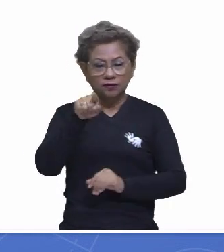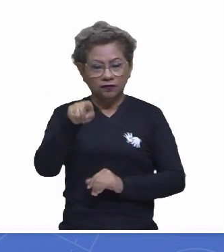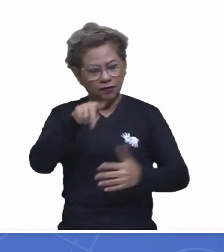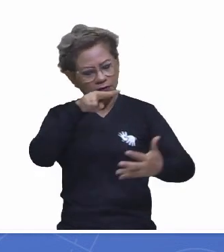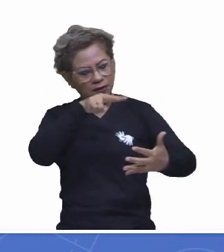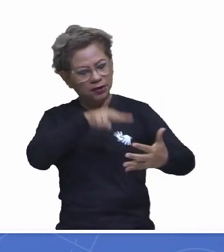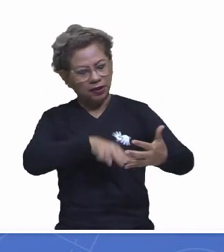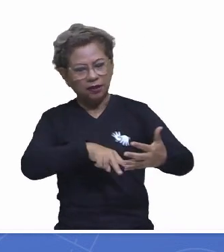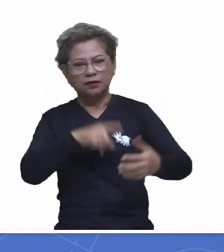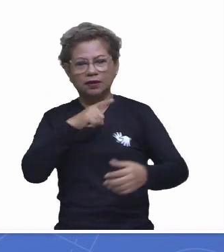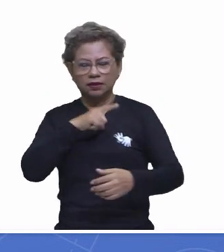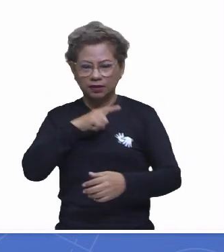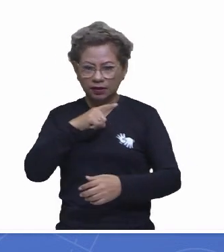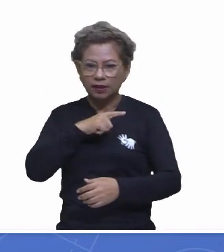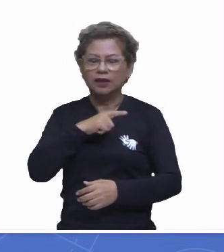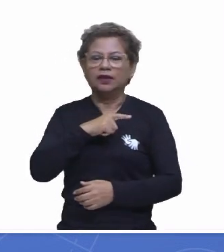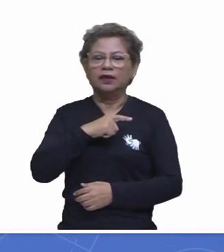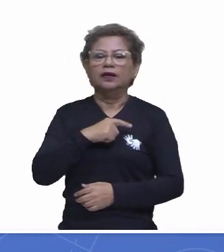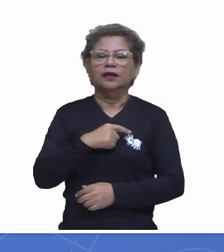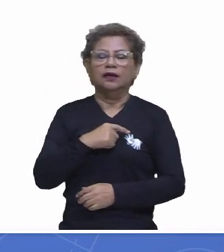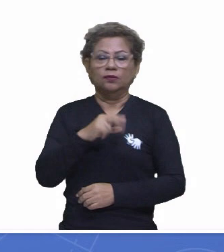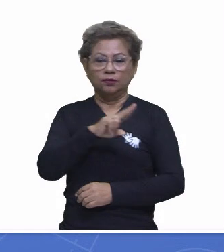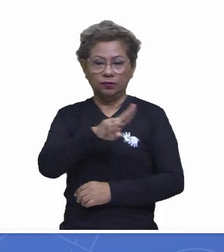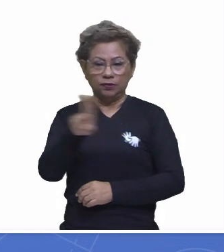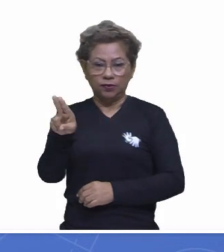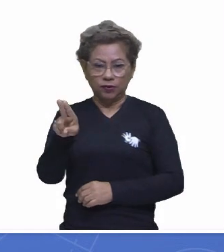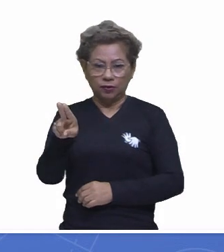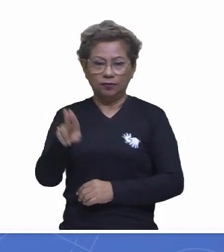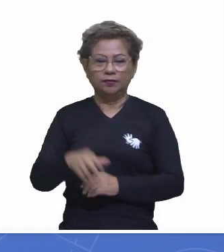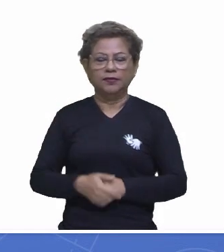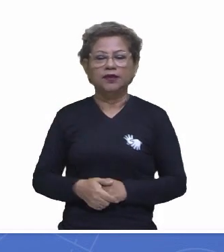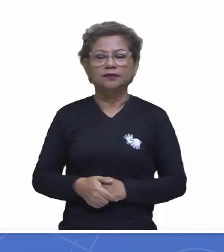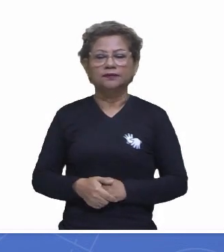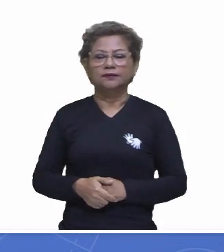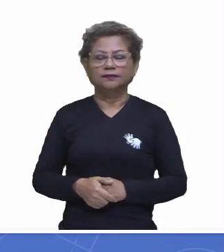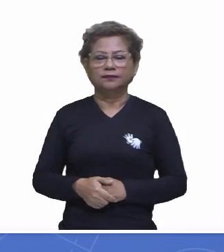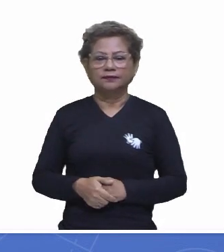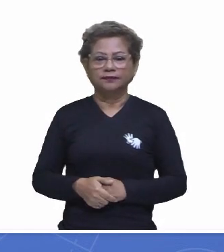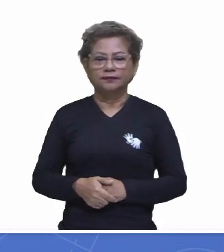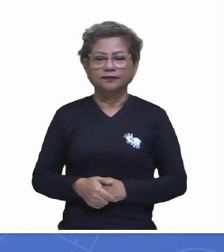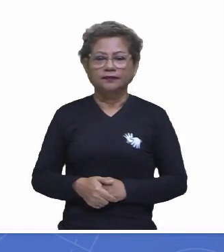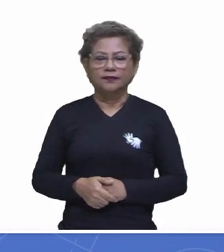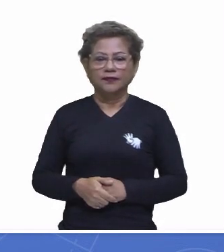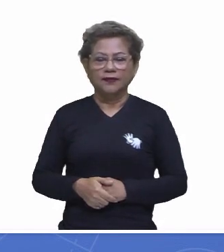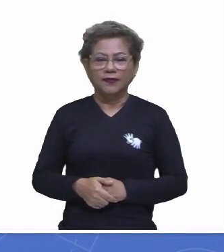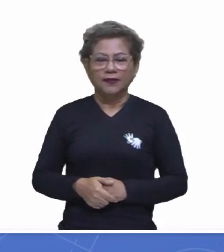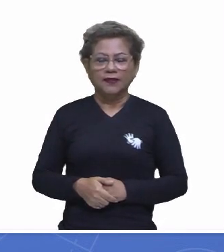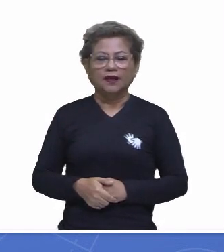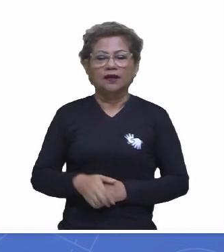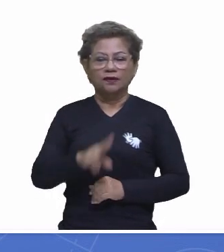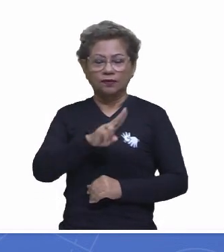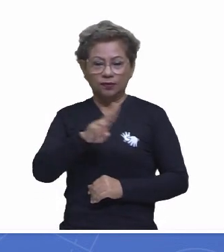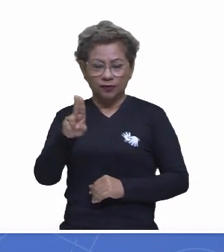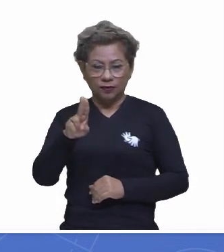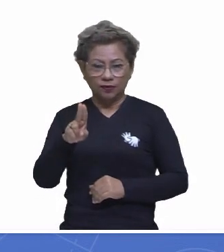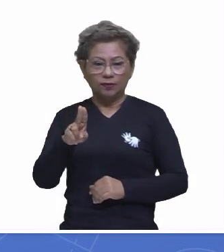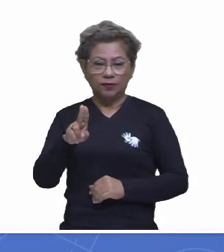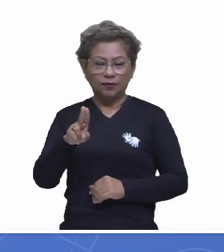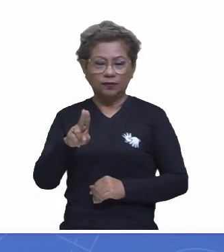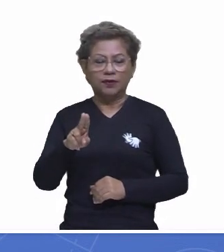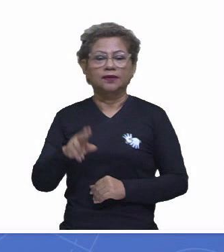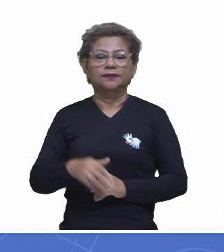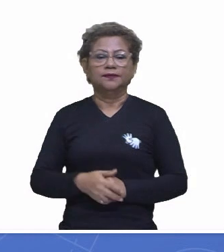o vocábulo nome, este vocábulo aqui, essa palavra, é retomado pelo pronome destacado